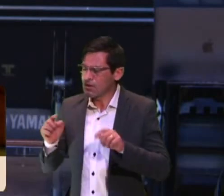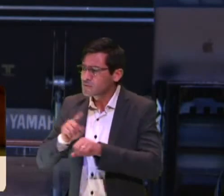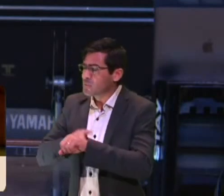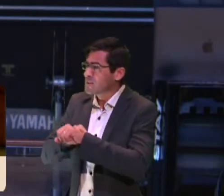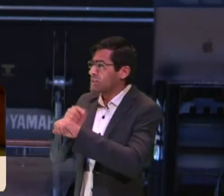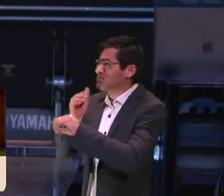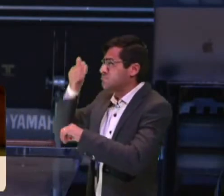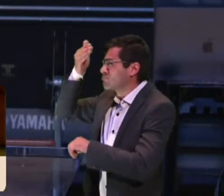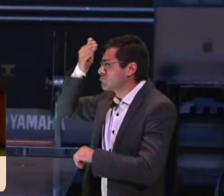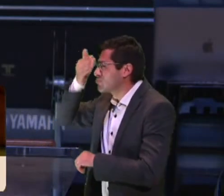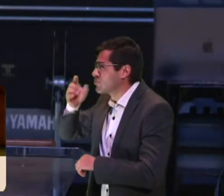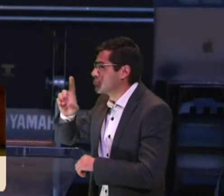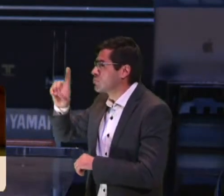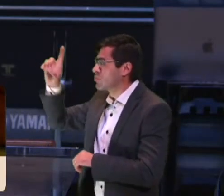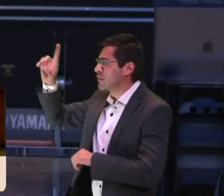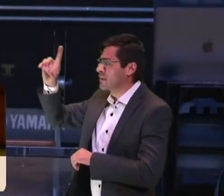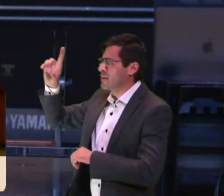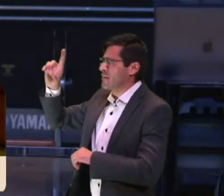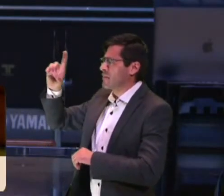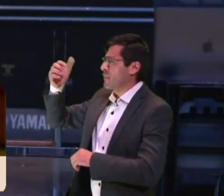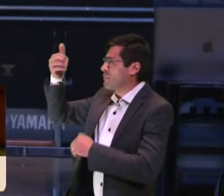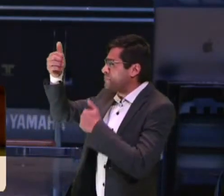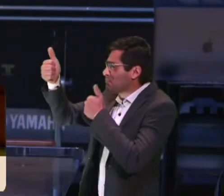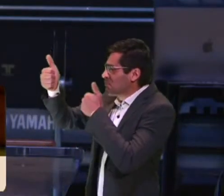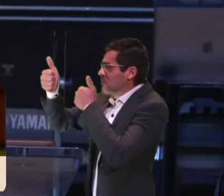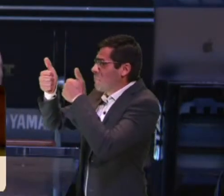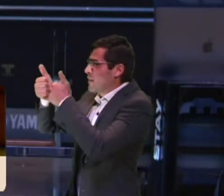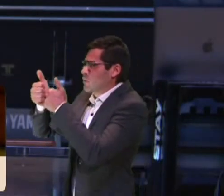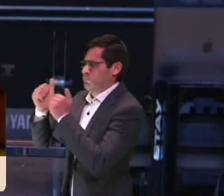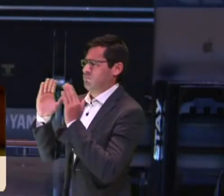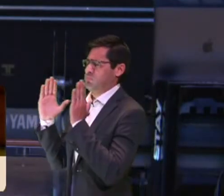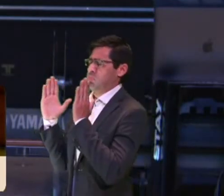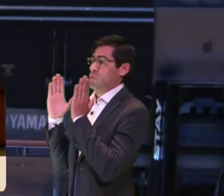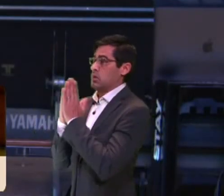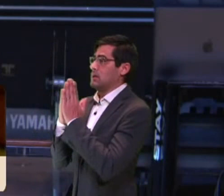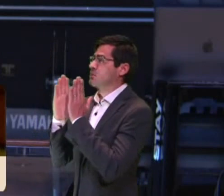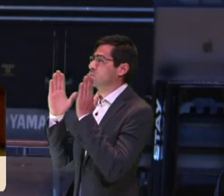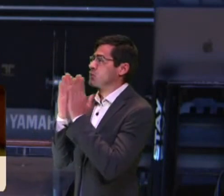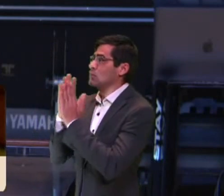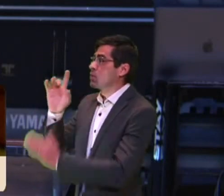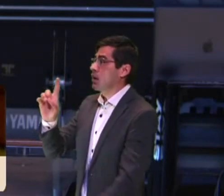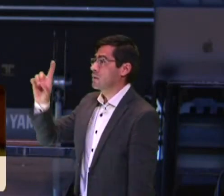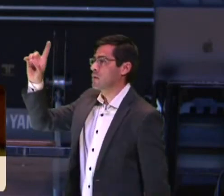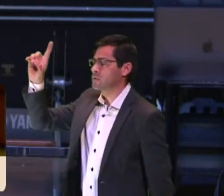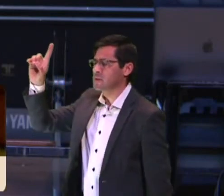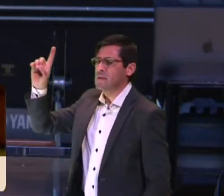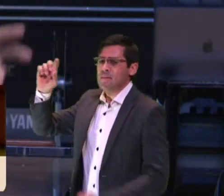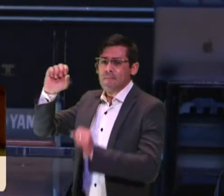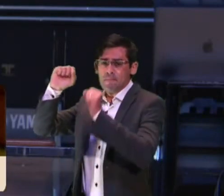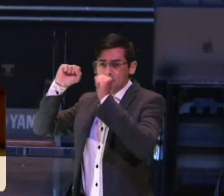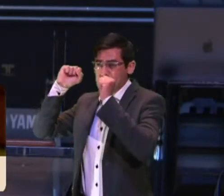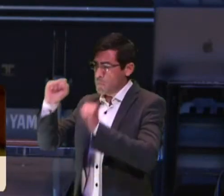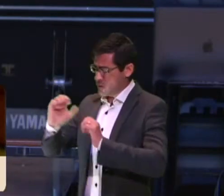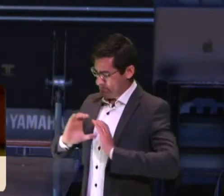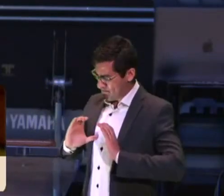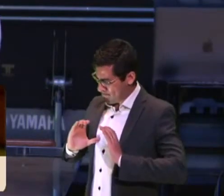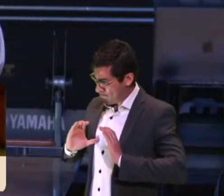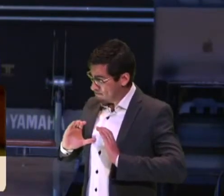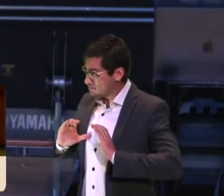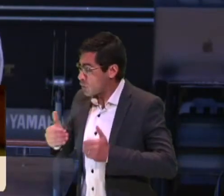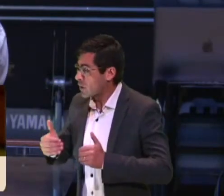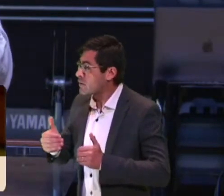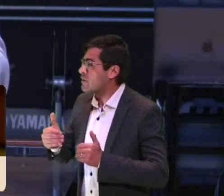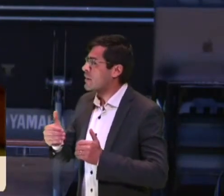entra na sala do trono através da oração, ele pode pedir ousadamente, ele não pede